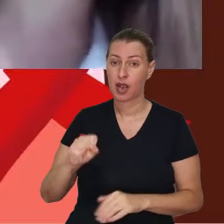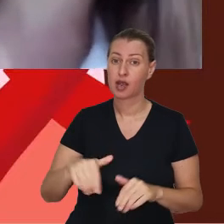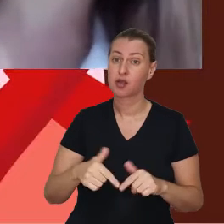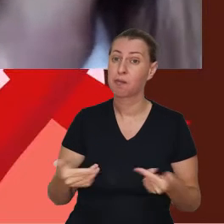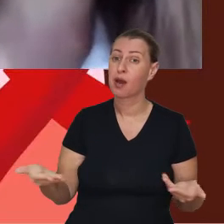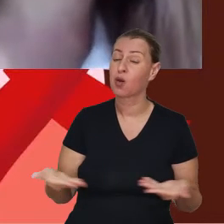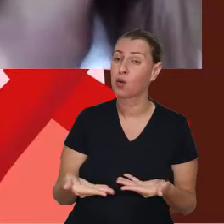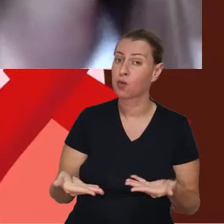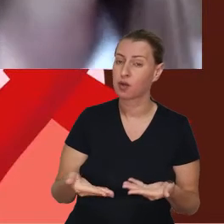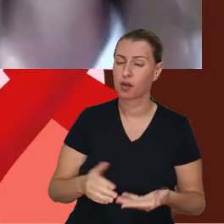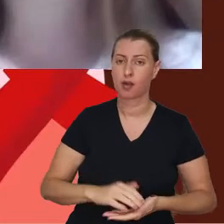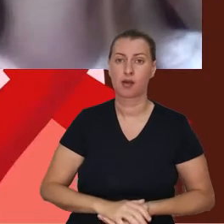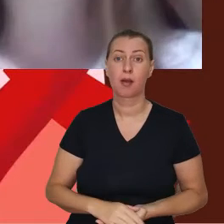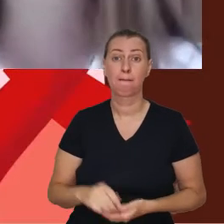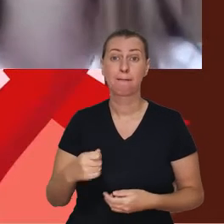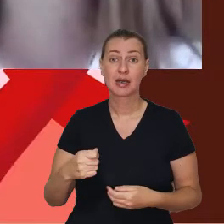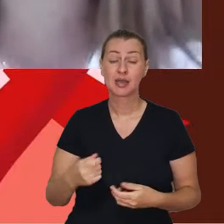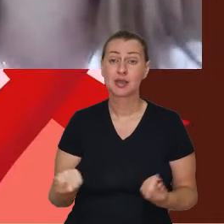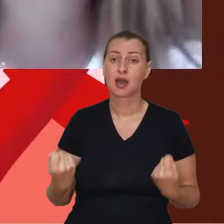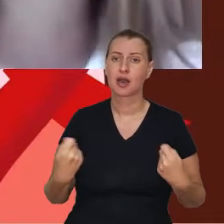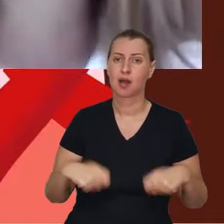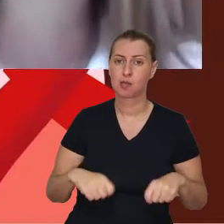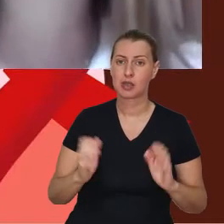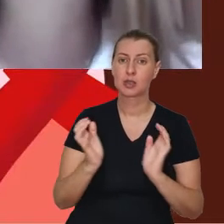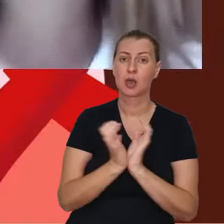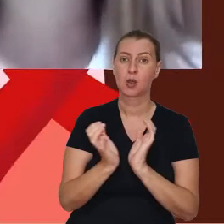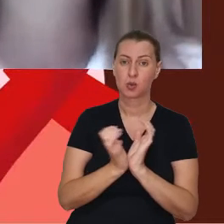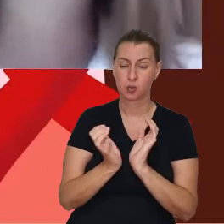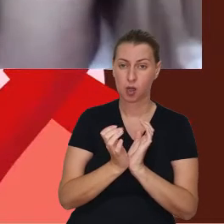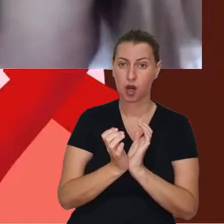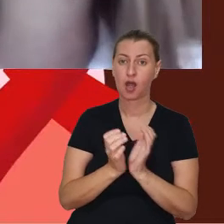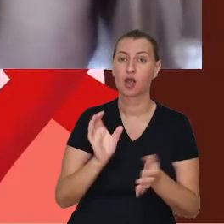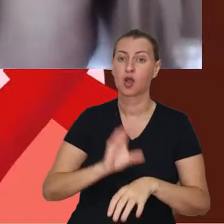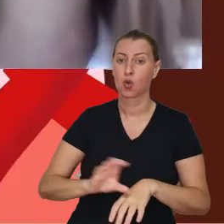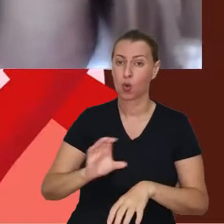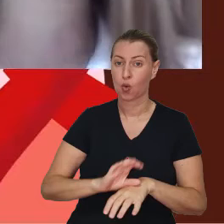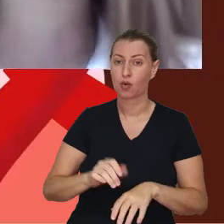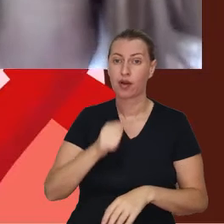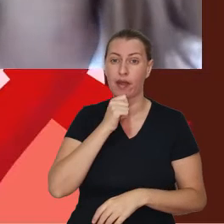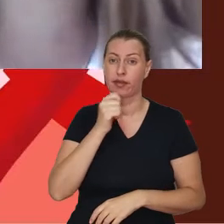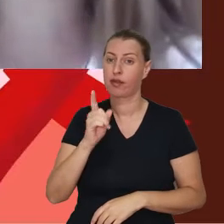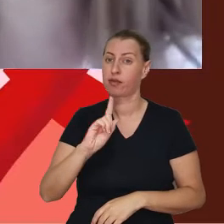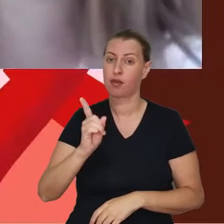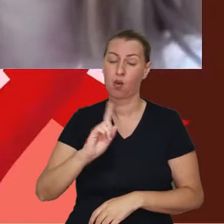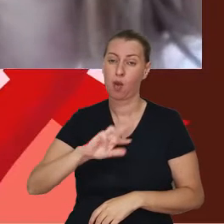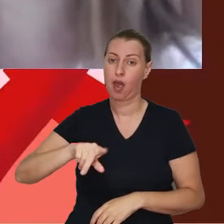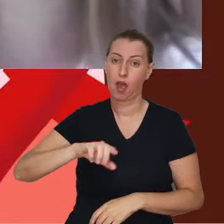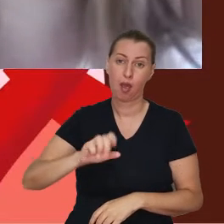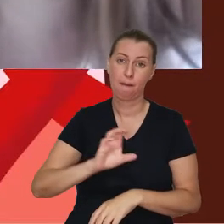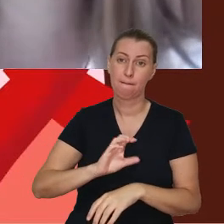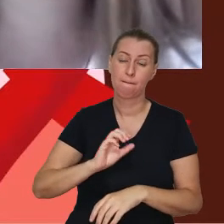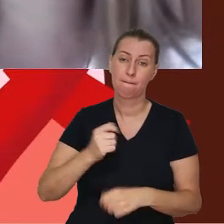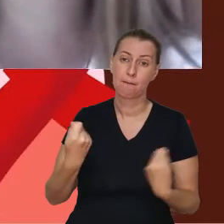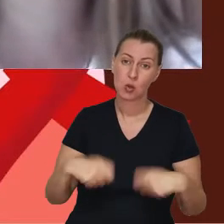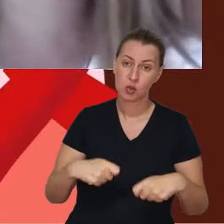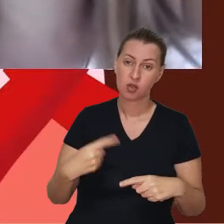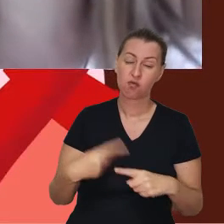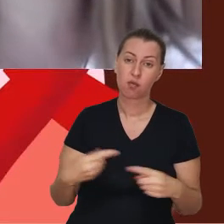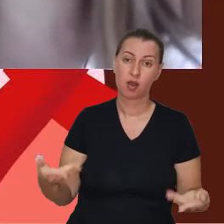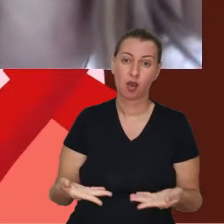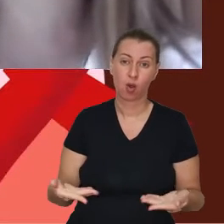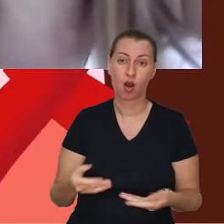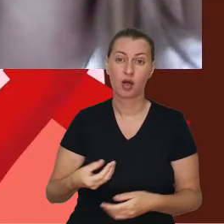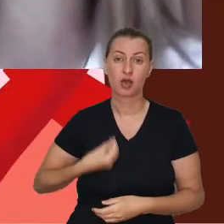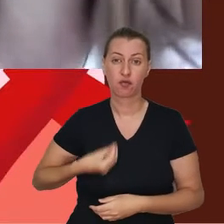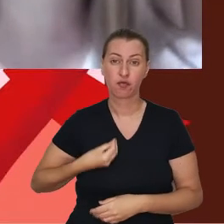isso a gente precisa capacitar os nossos colegas, né? E isso ainda não foi possível, porque a gente está vivendo um momento que